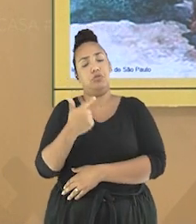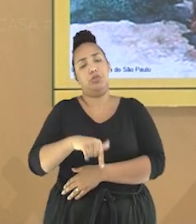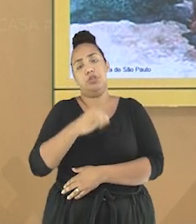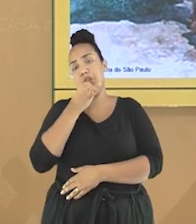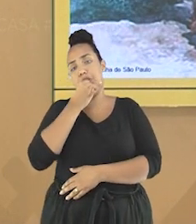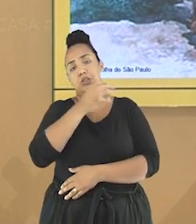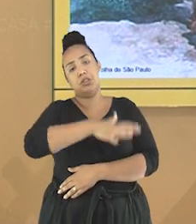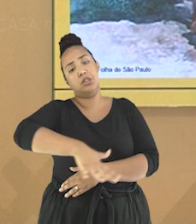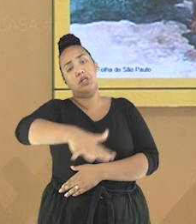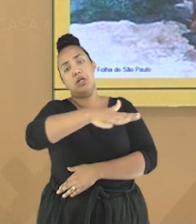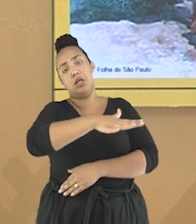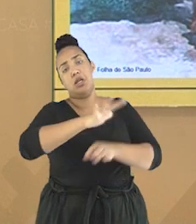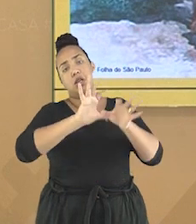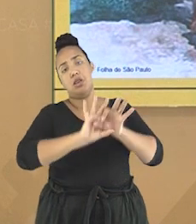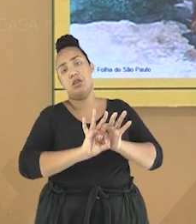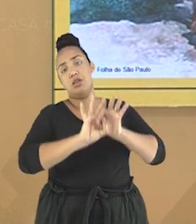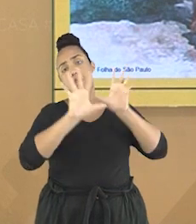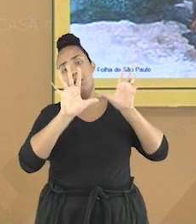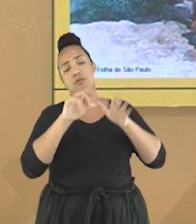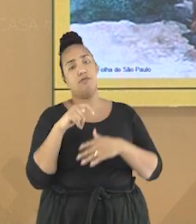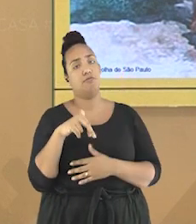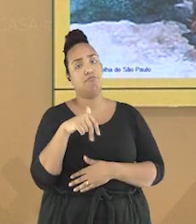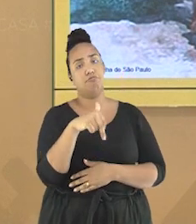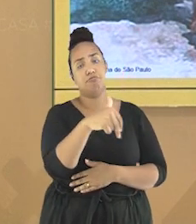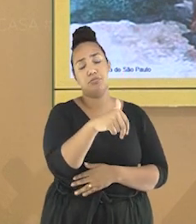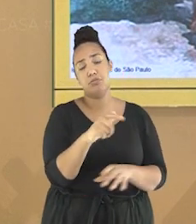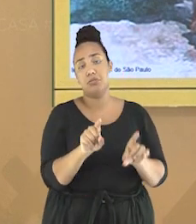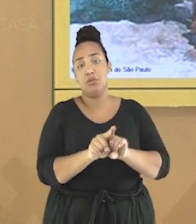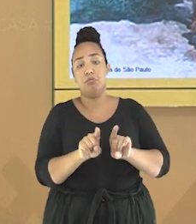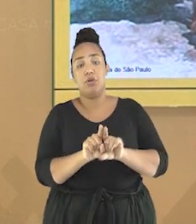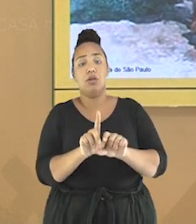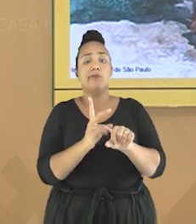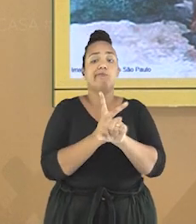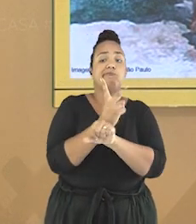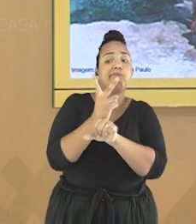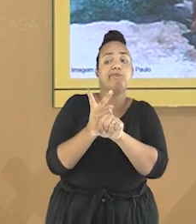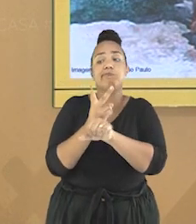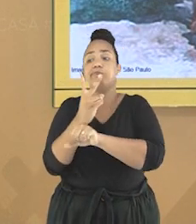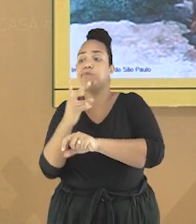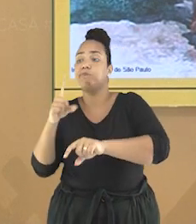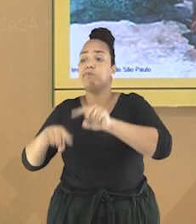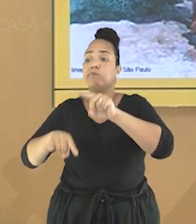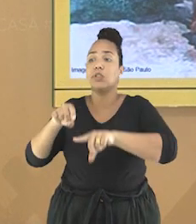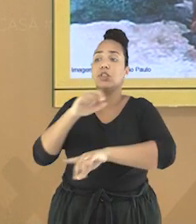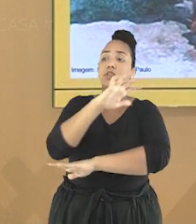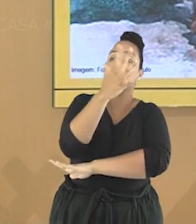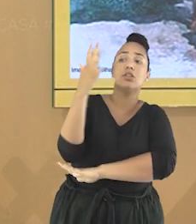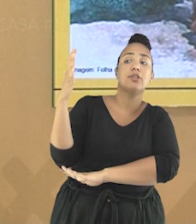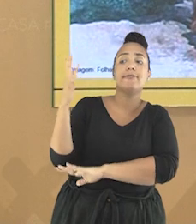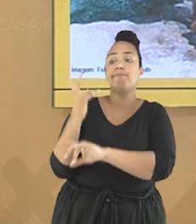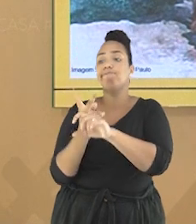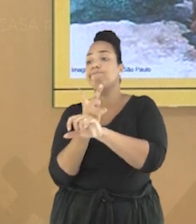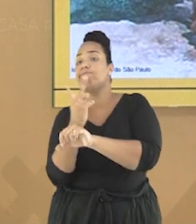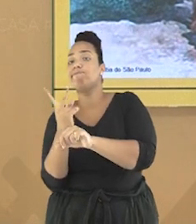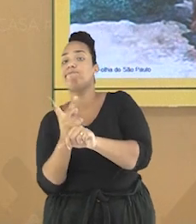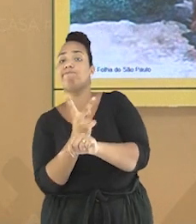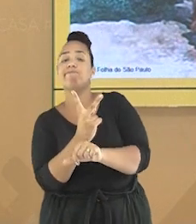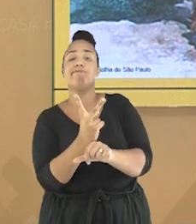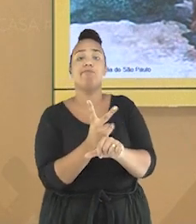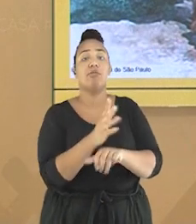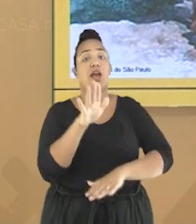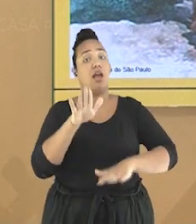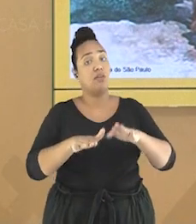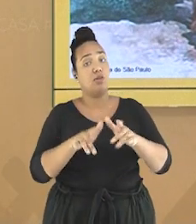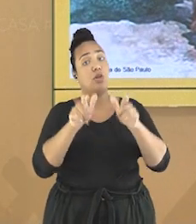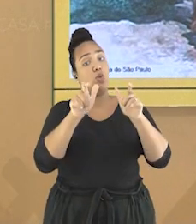por muitas terras e faziam longas viagens para procurar recursos naturais em locais distantes